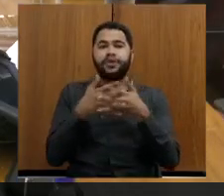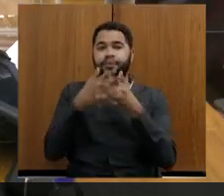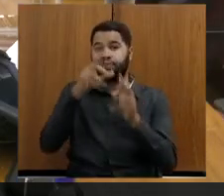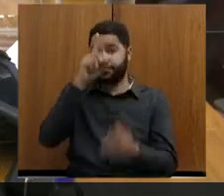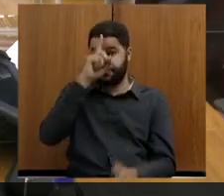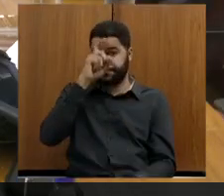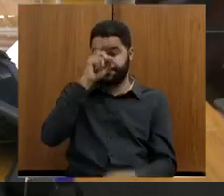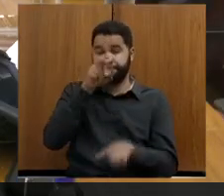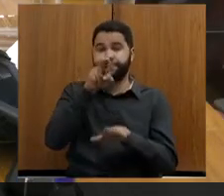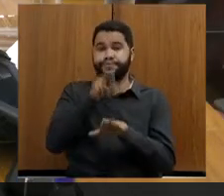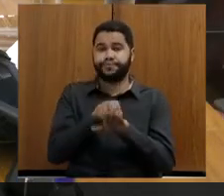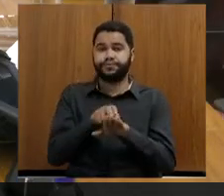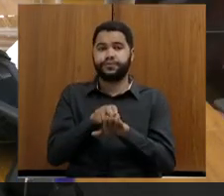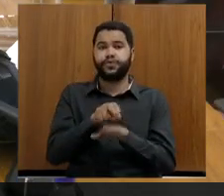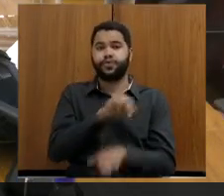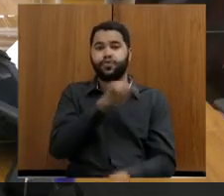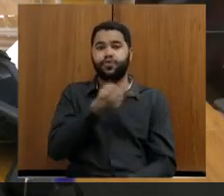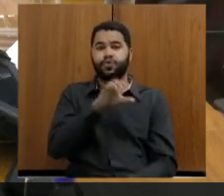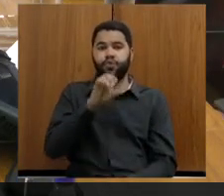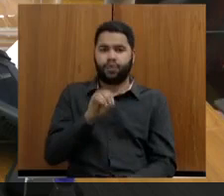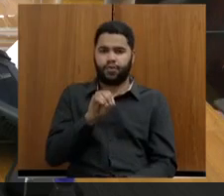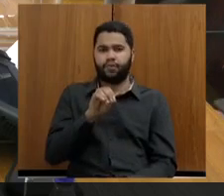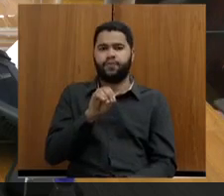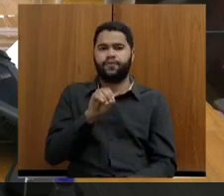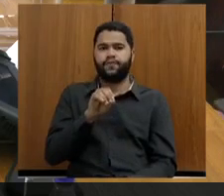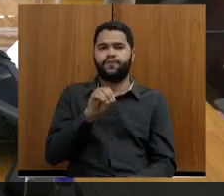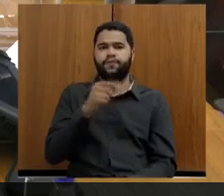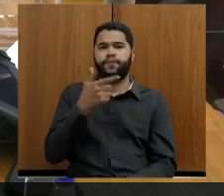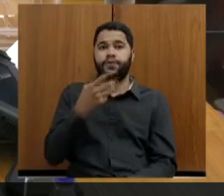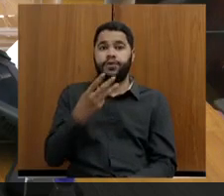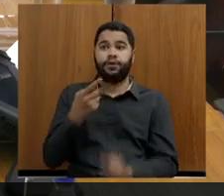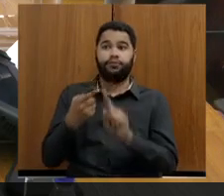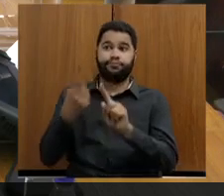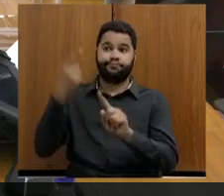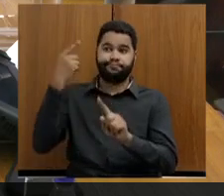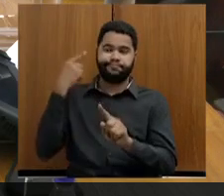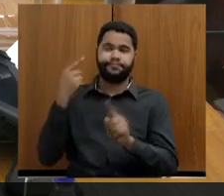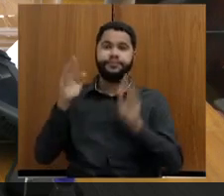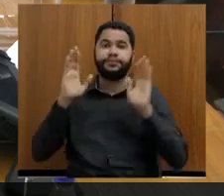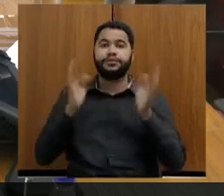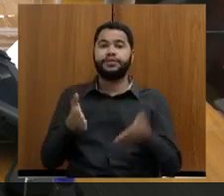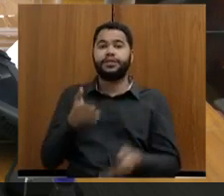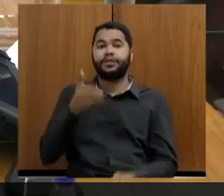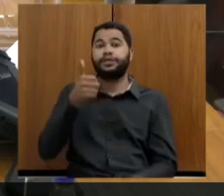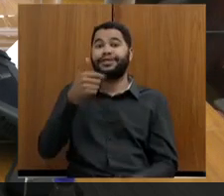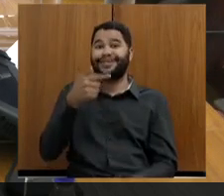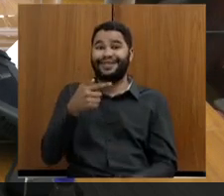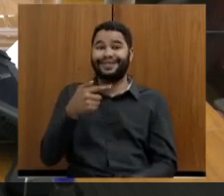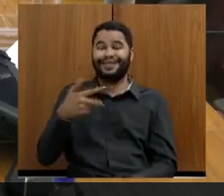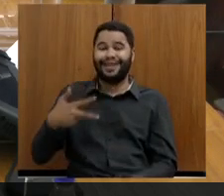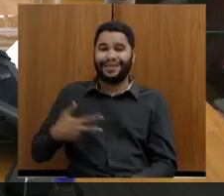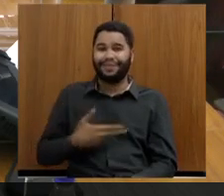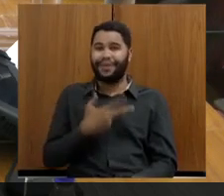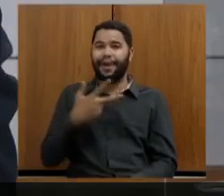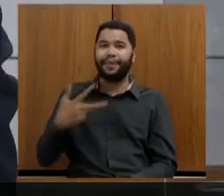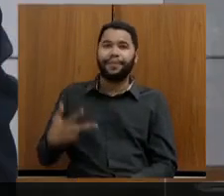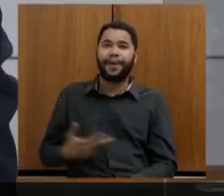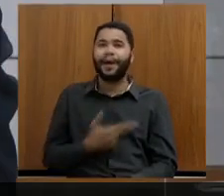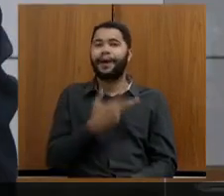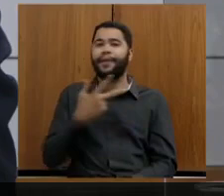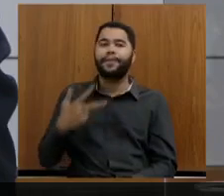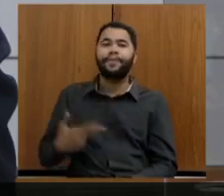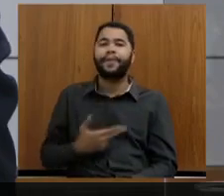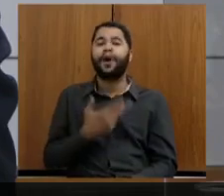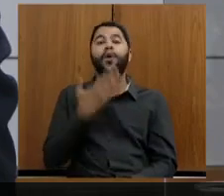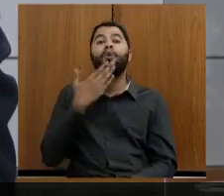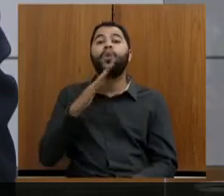no hospital João 23 desde aquele ano e já fez 17 cirurgias Qual que é